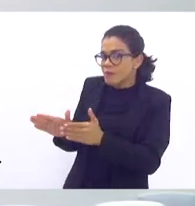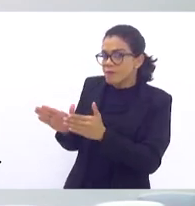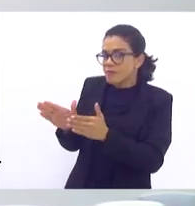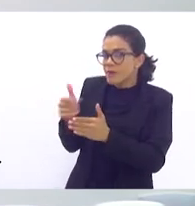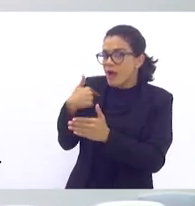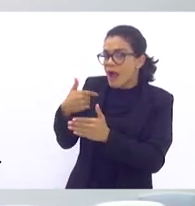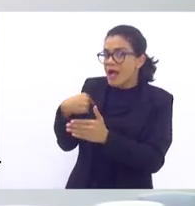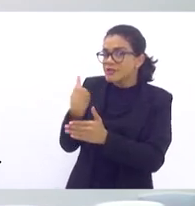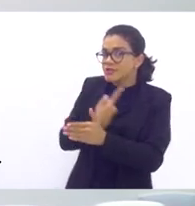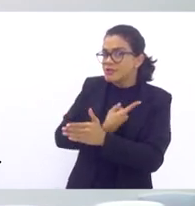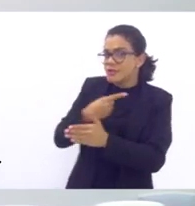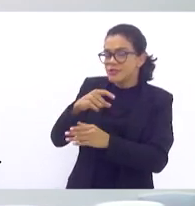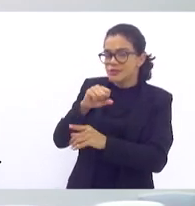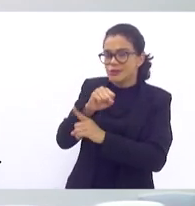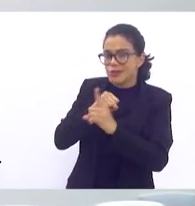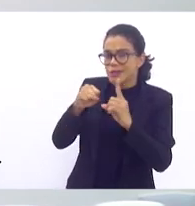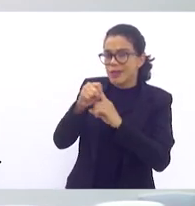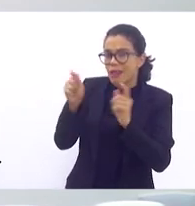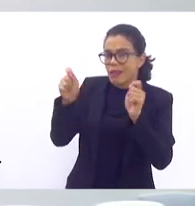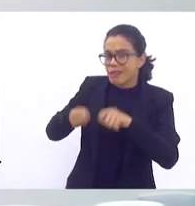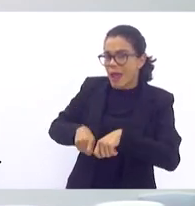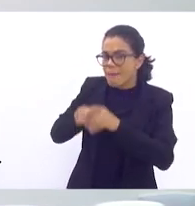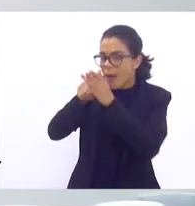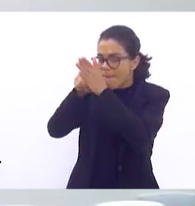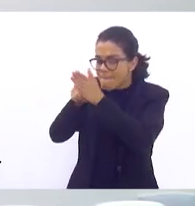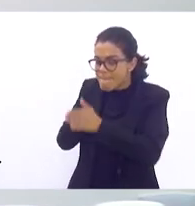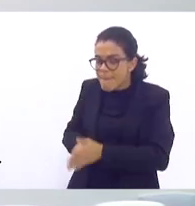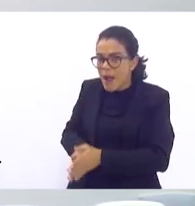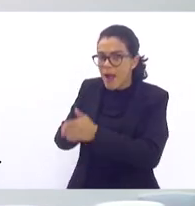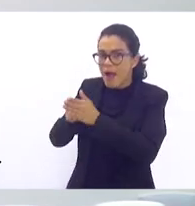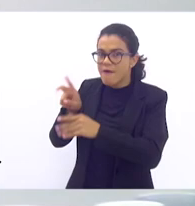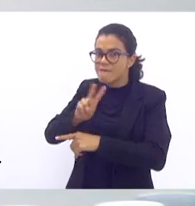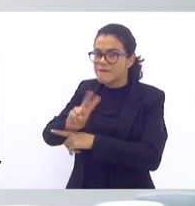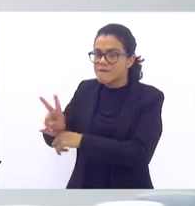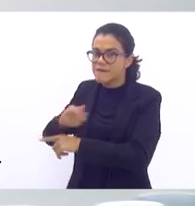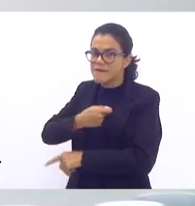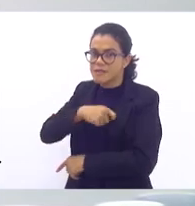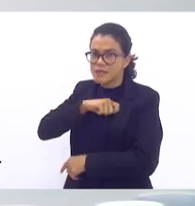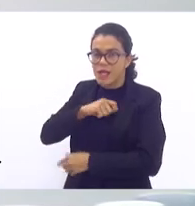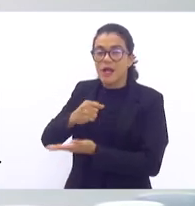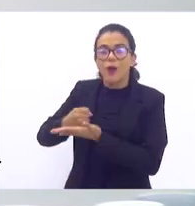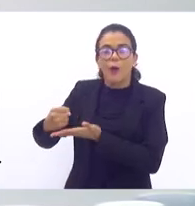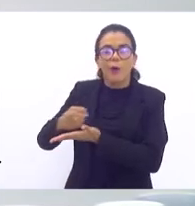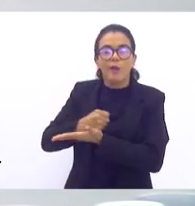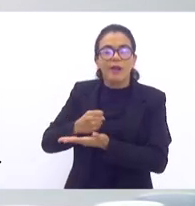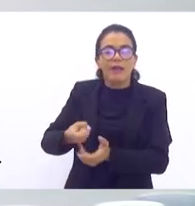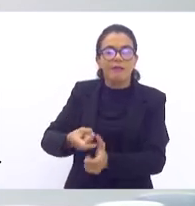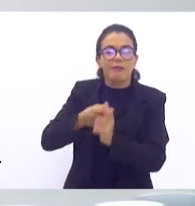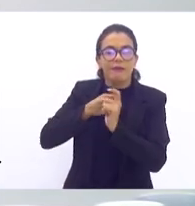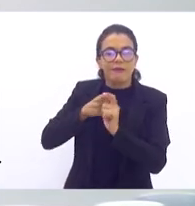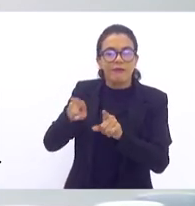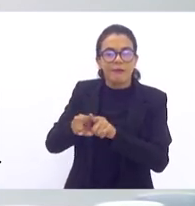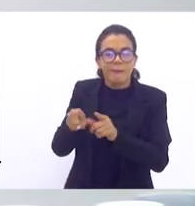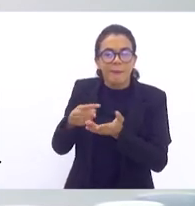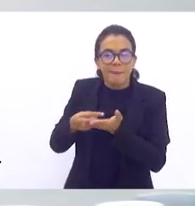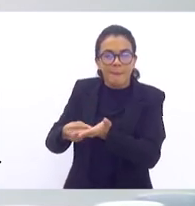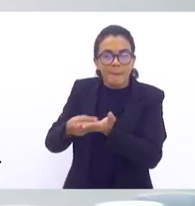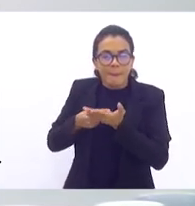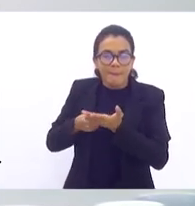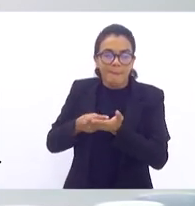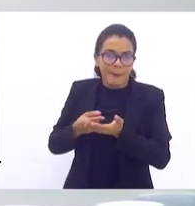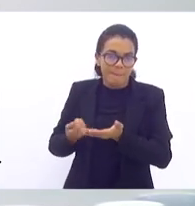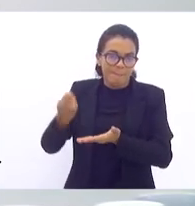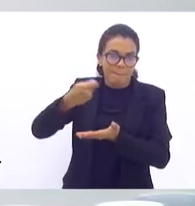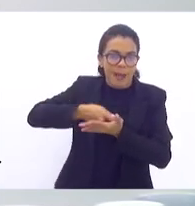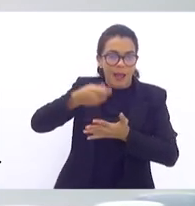poder fiscalizar os contratos por exemplo das das dívidas das renegociação de dívidas que